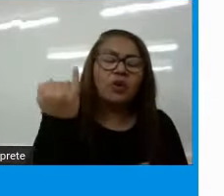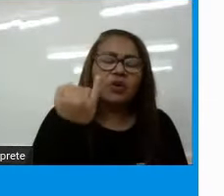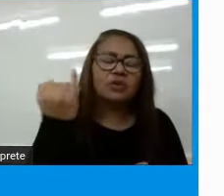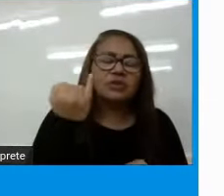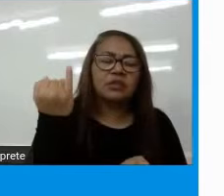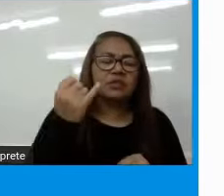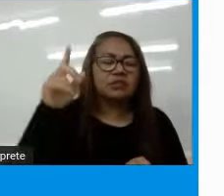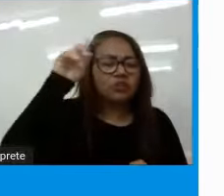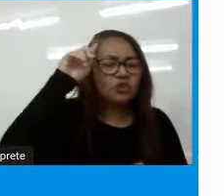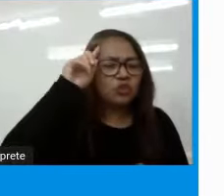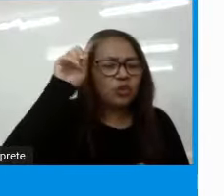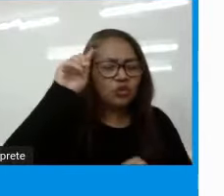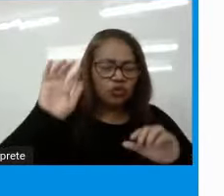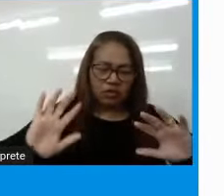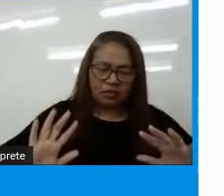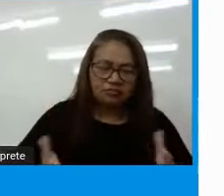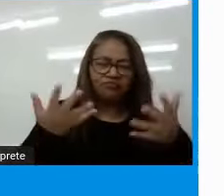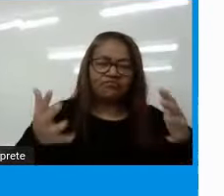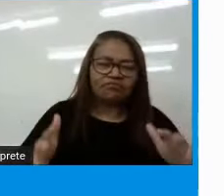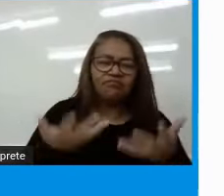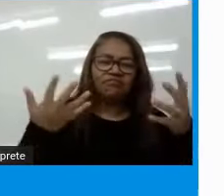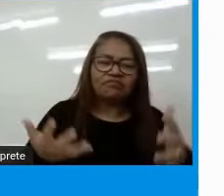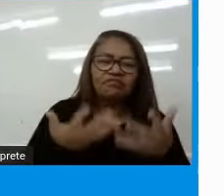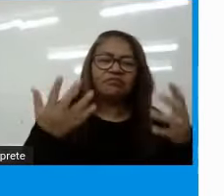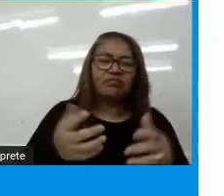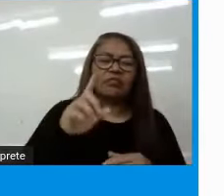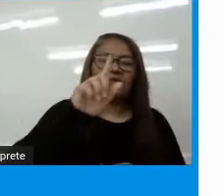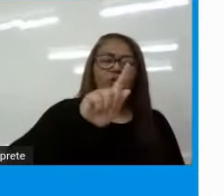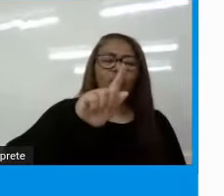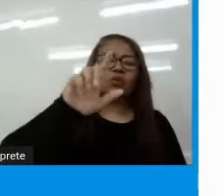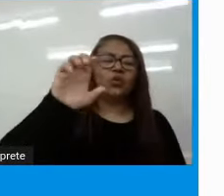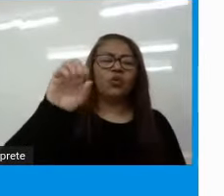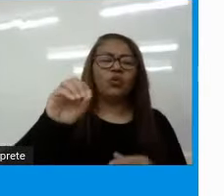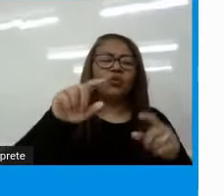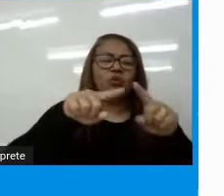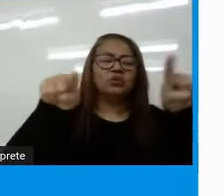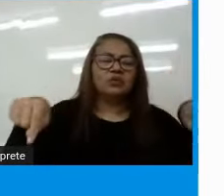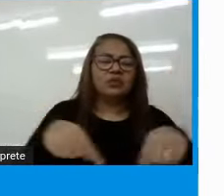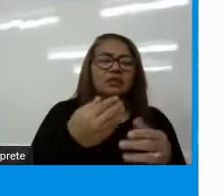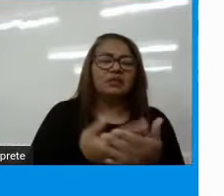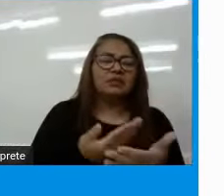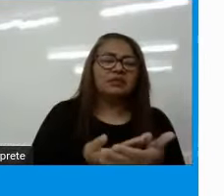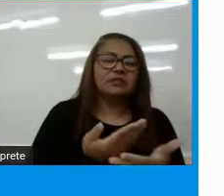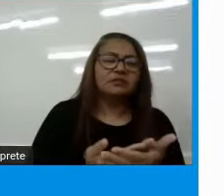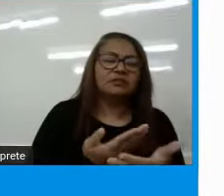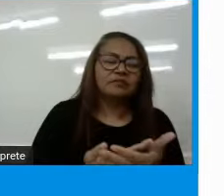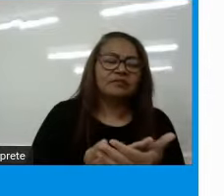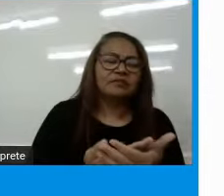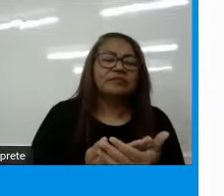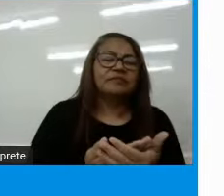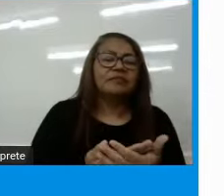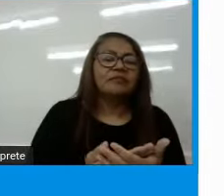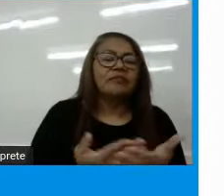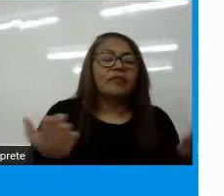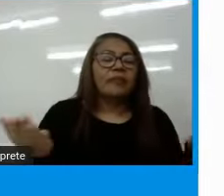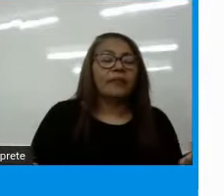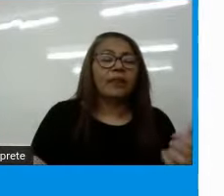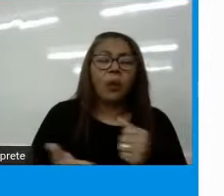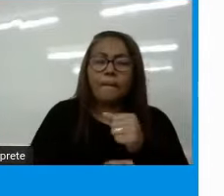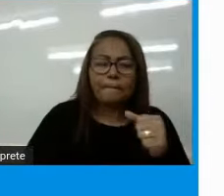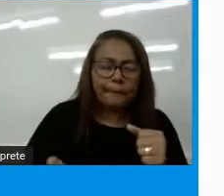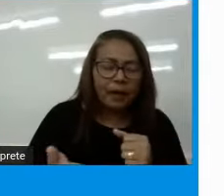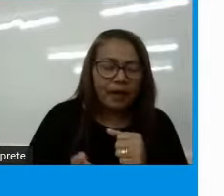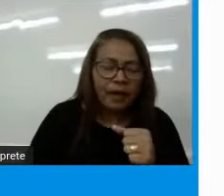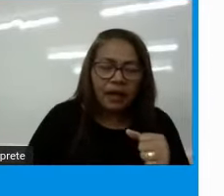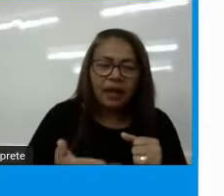dessas atividades dentro do Google Sala de Aula, e isso é feito dentro da opção Atividades. Então, basicamente, para quem já tem um conhecimento, já sabe o que eu estou